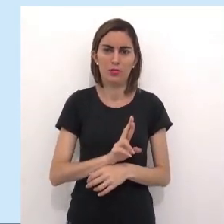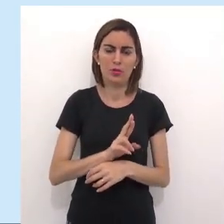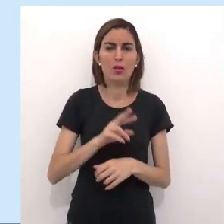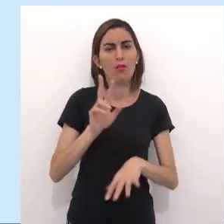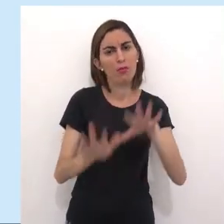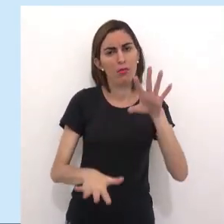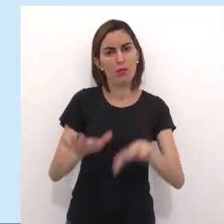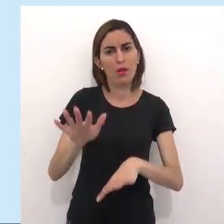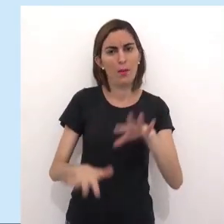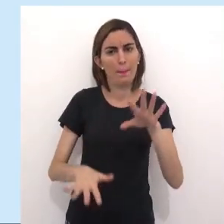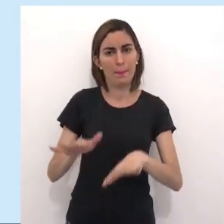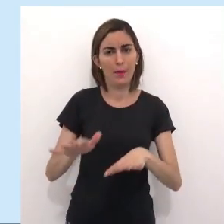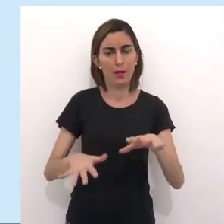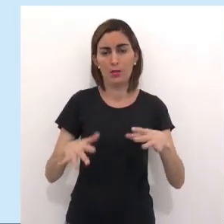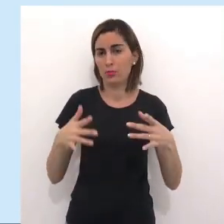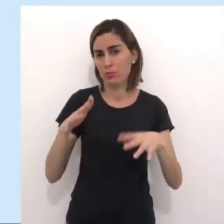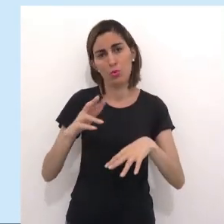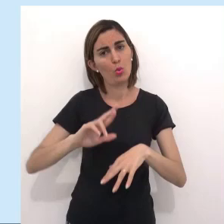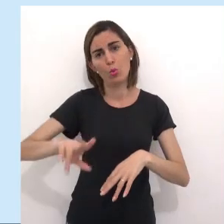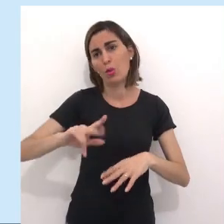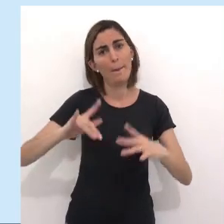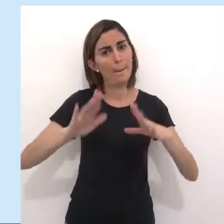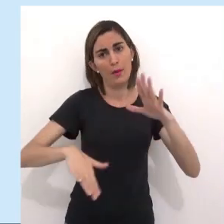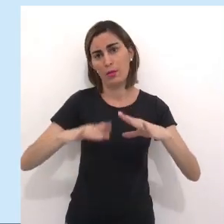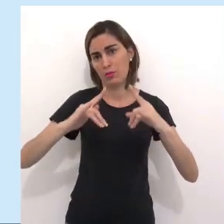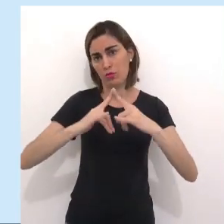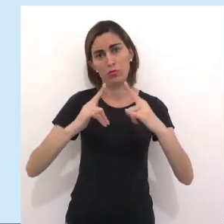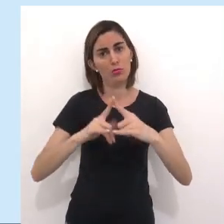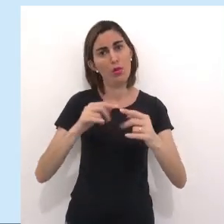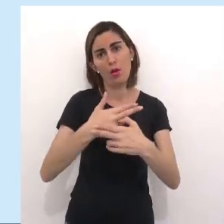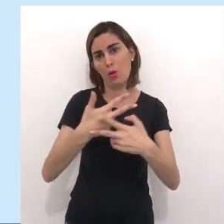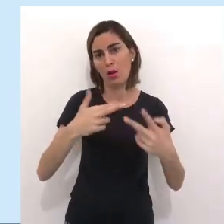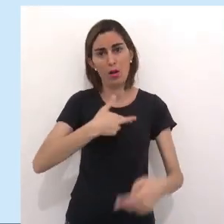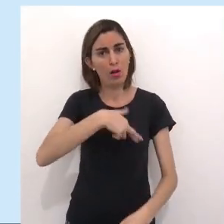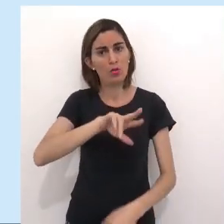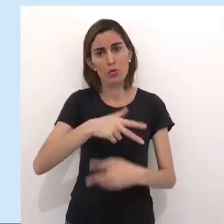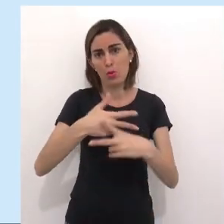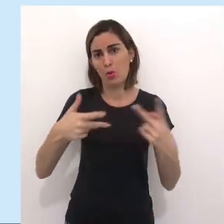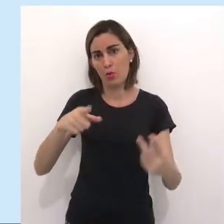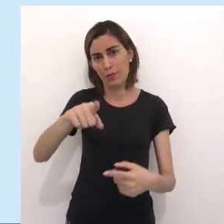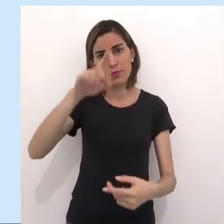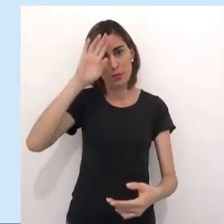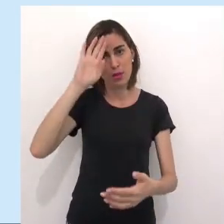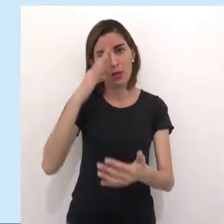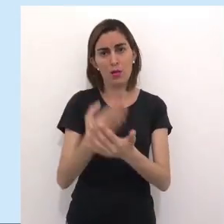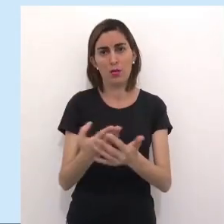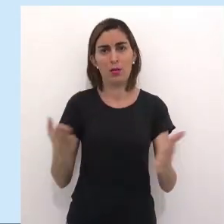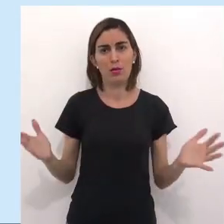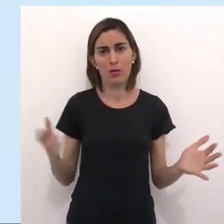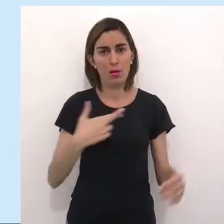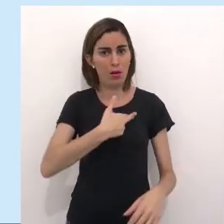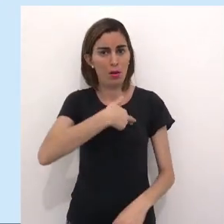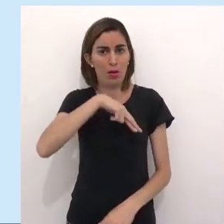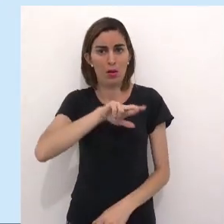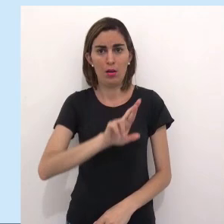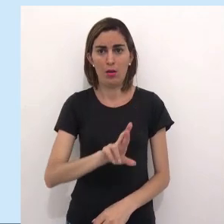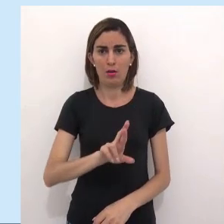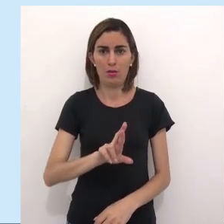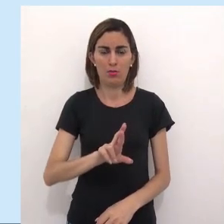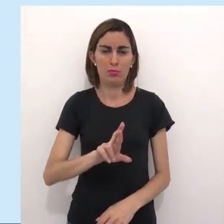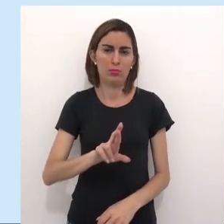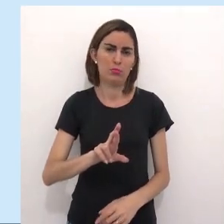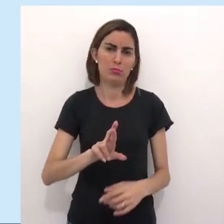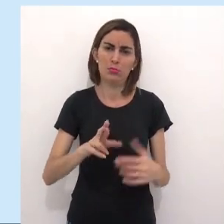da instituição. A religião é algo que você acredita, né? A religiosidade é algo